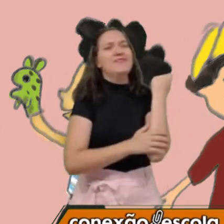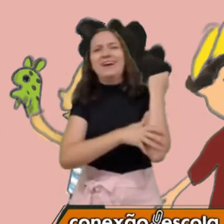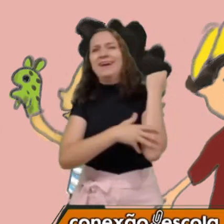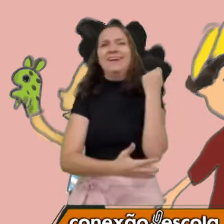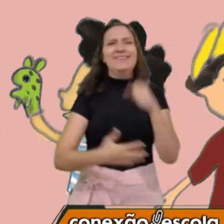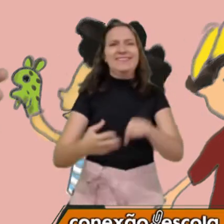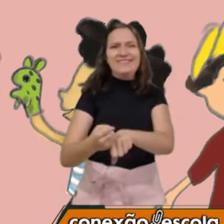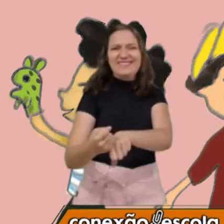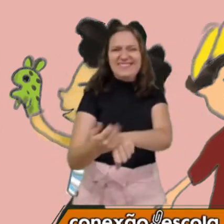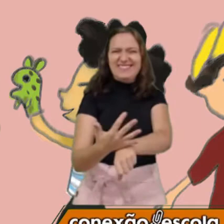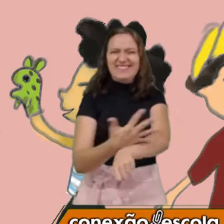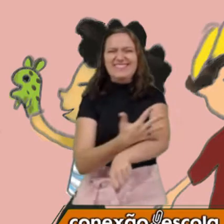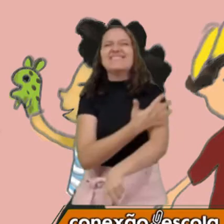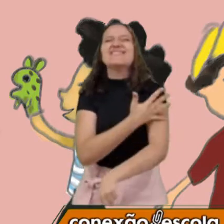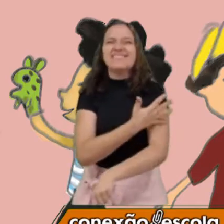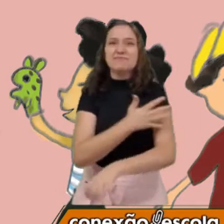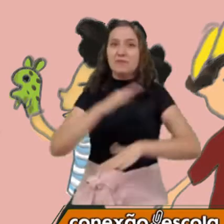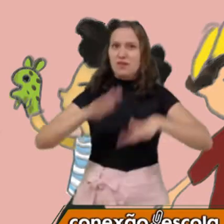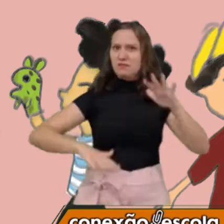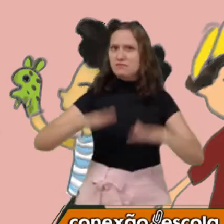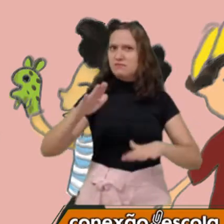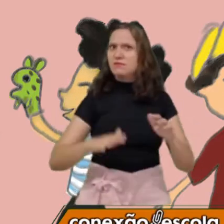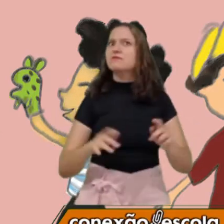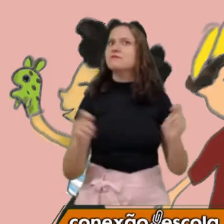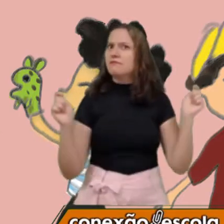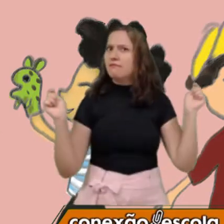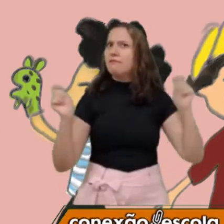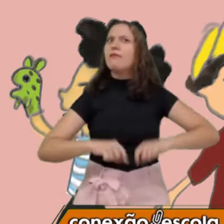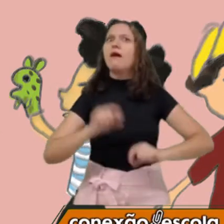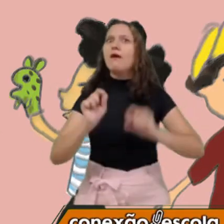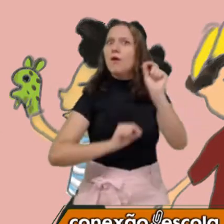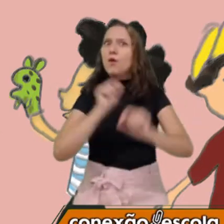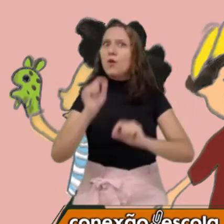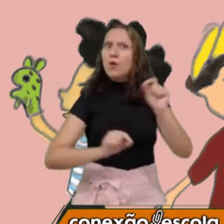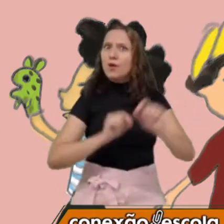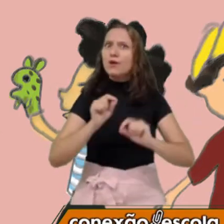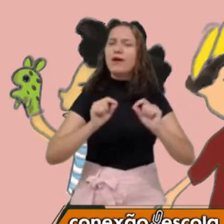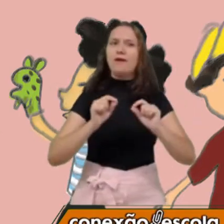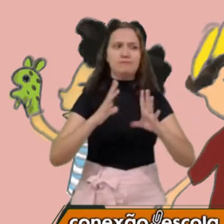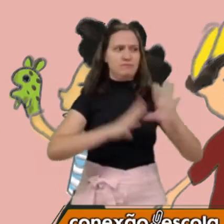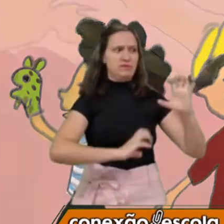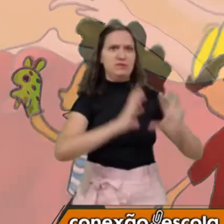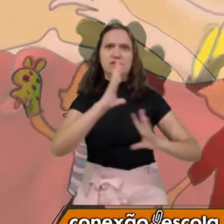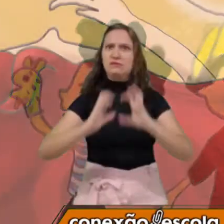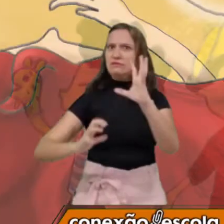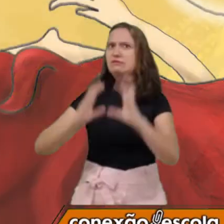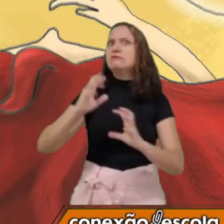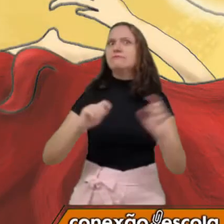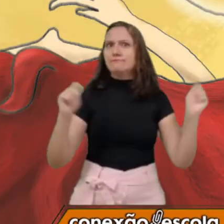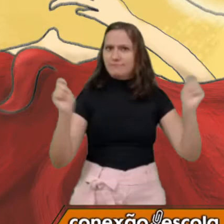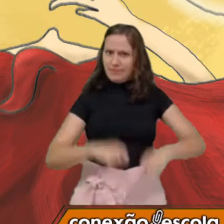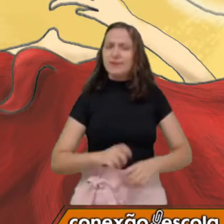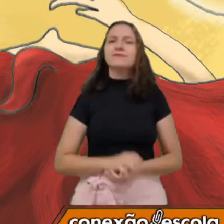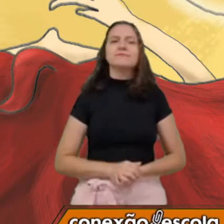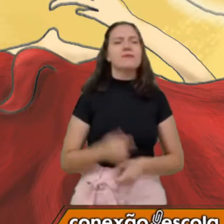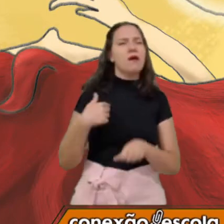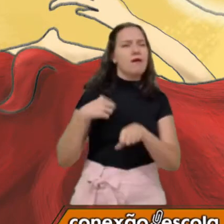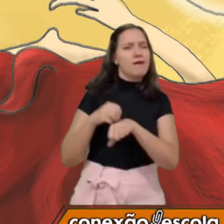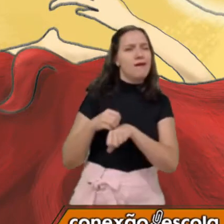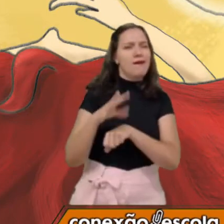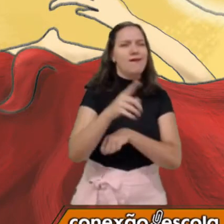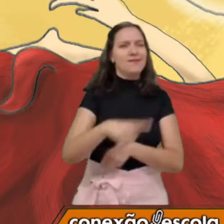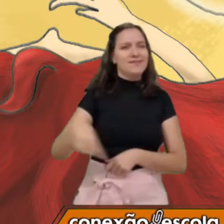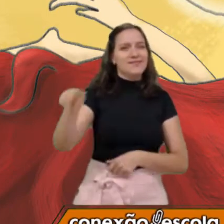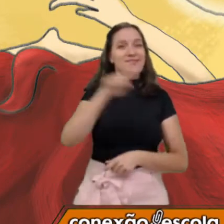a emoção Às vezes pode ser motivo de Muita confusão Eu vou contar para